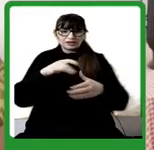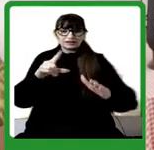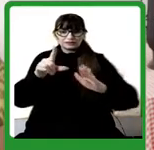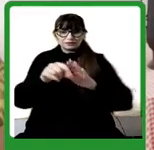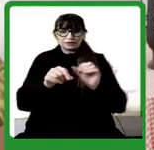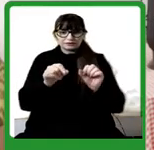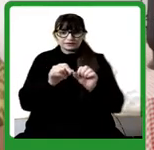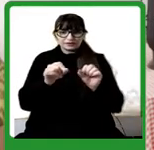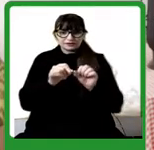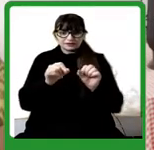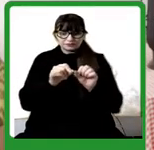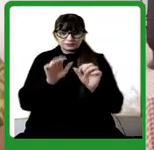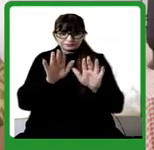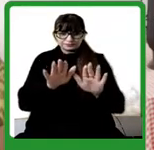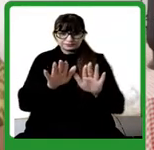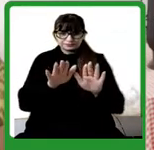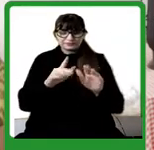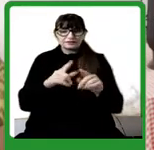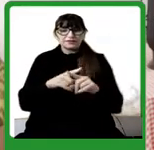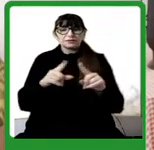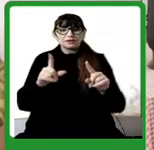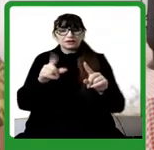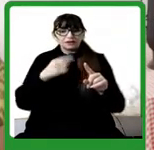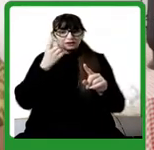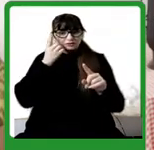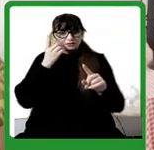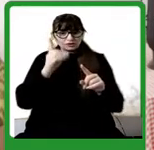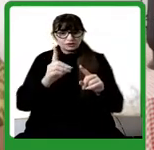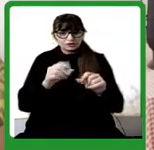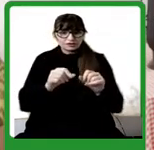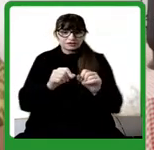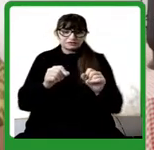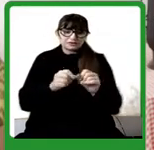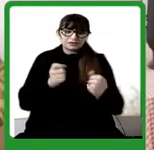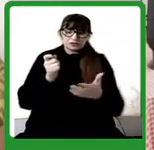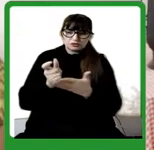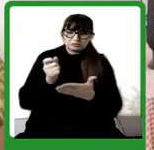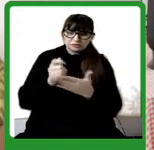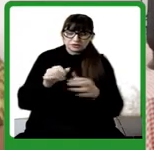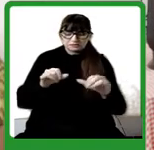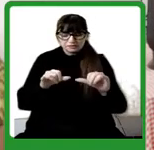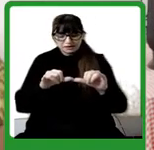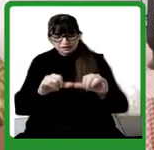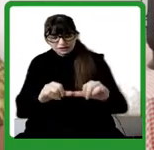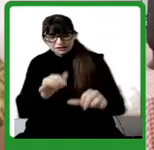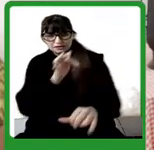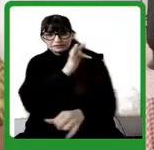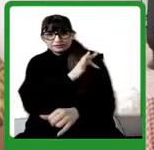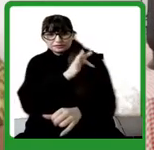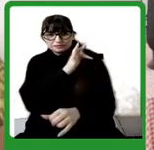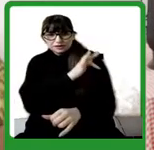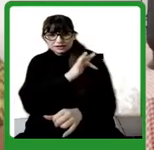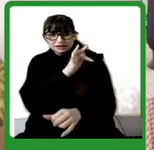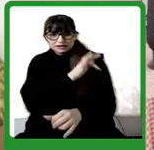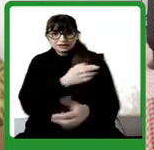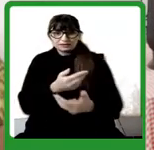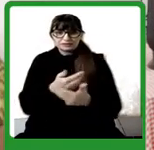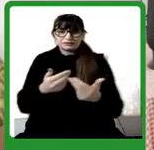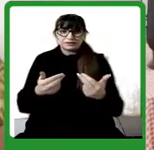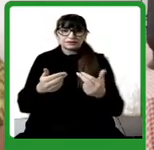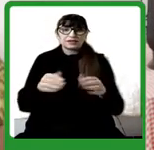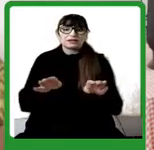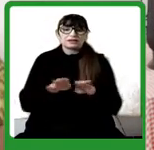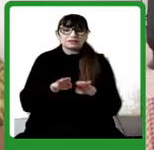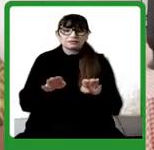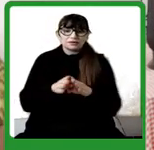pra mim. Não, mas é o dia do cara fazer rancho, ir na farmácia, né? É aquele dia do cara ir na